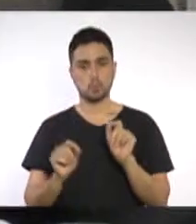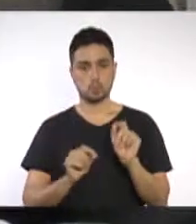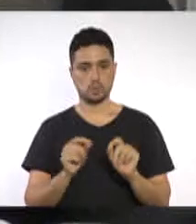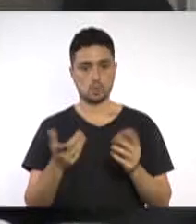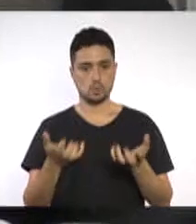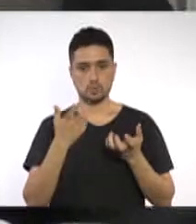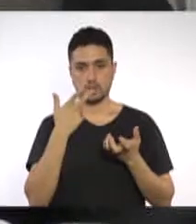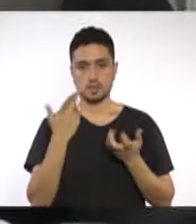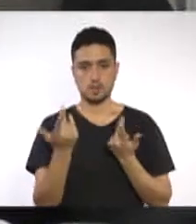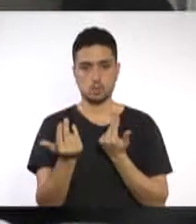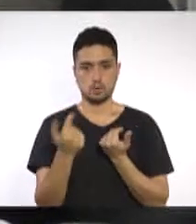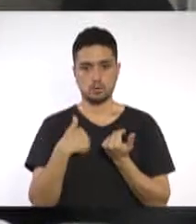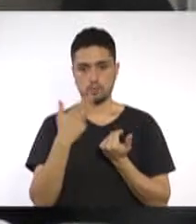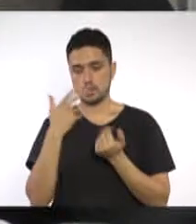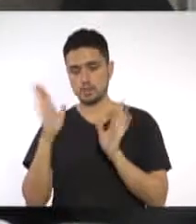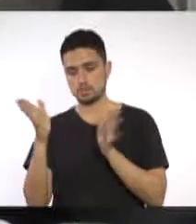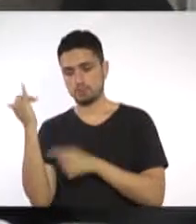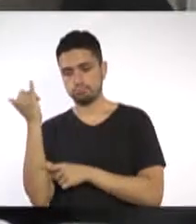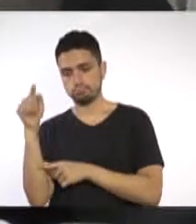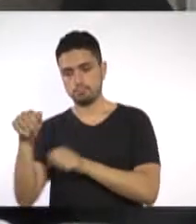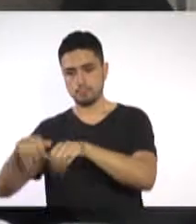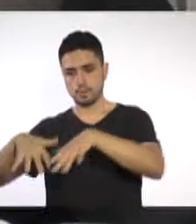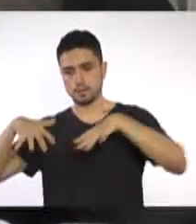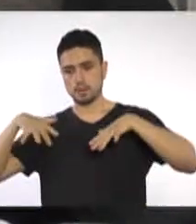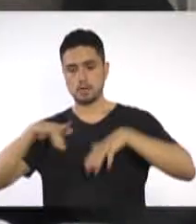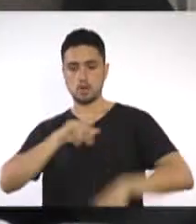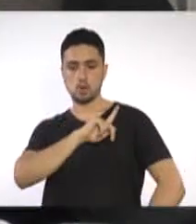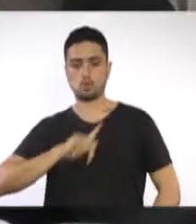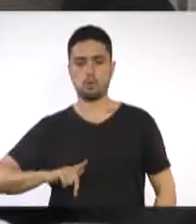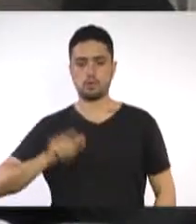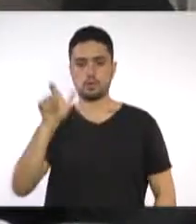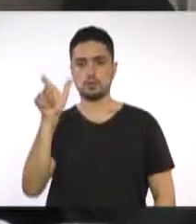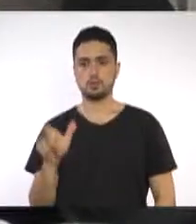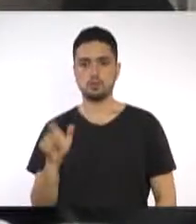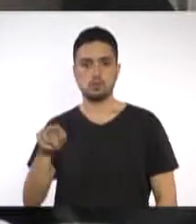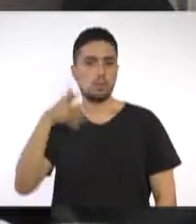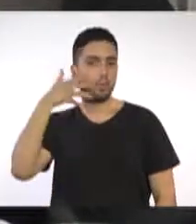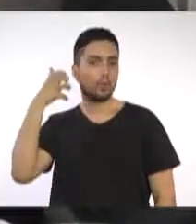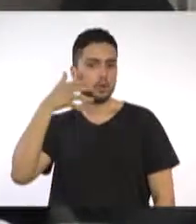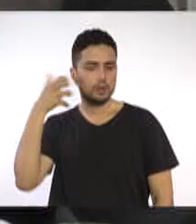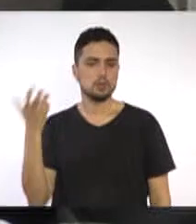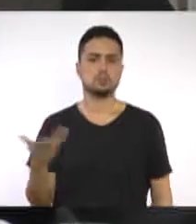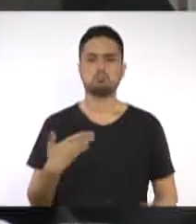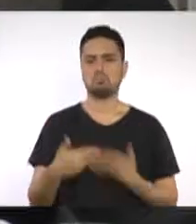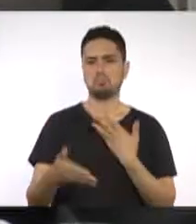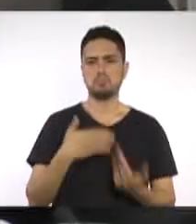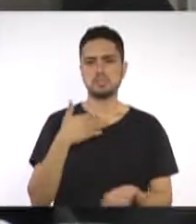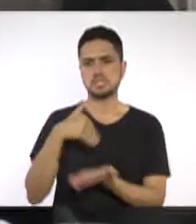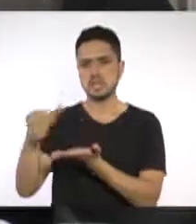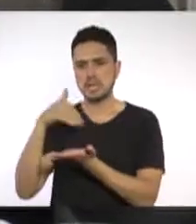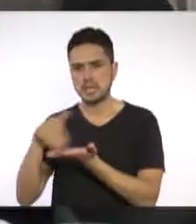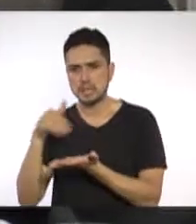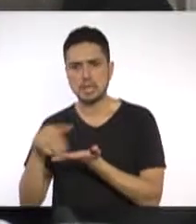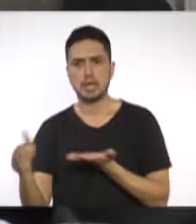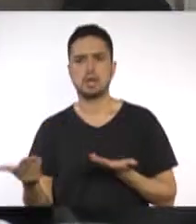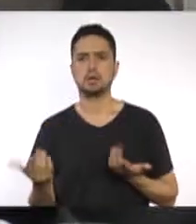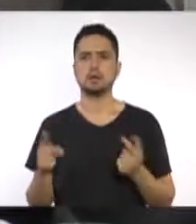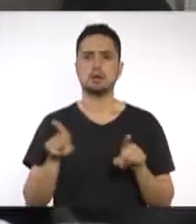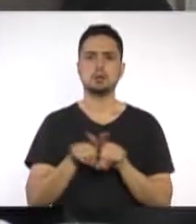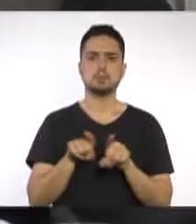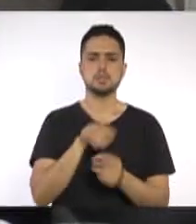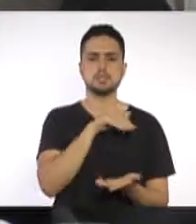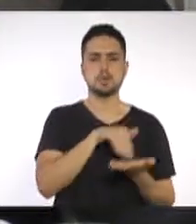plenário. O governador Wilson Witzel, nem o governador, nem os secretários, nem o secretário